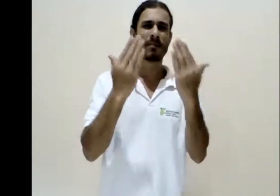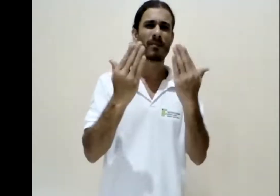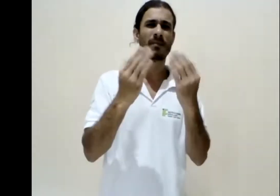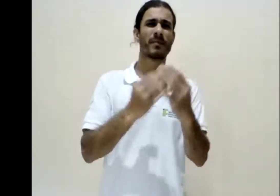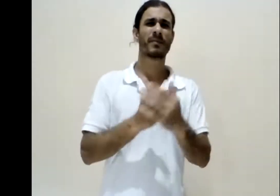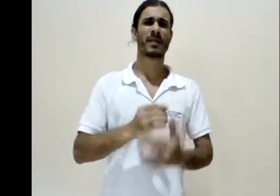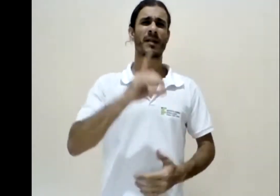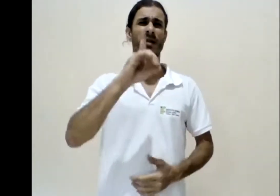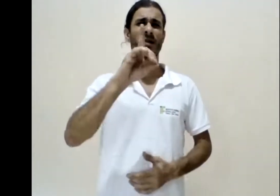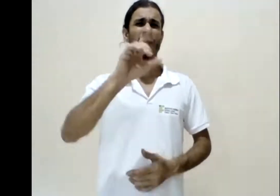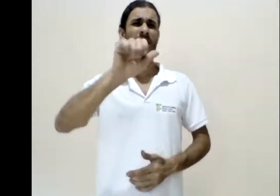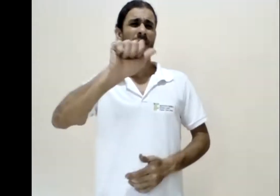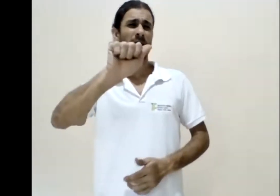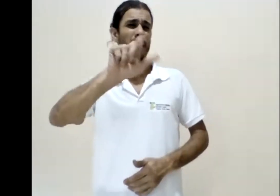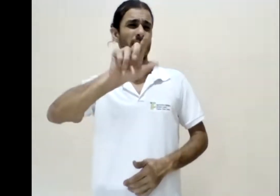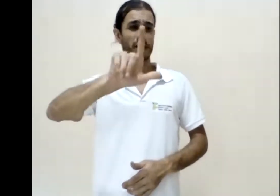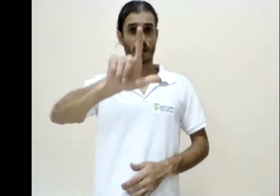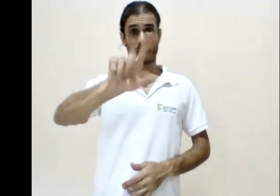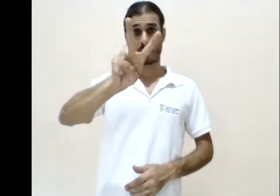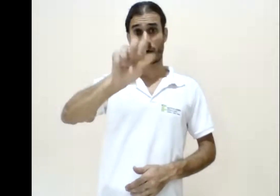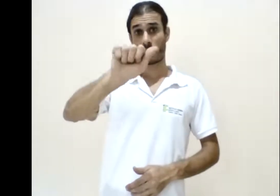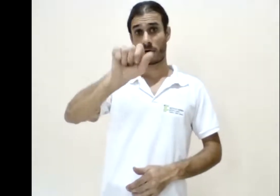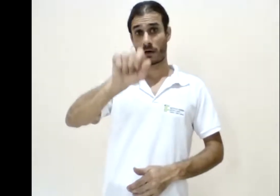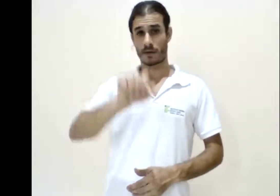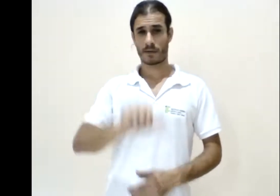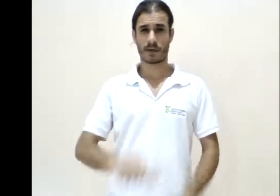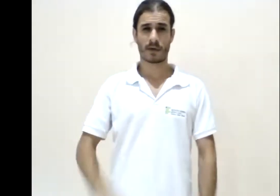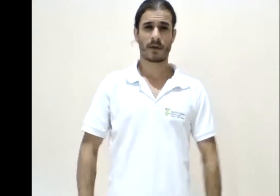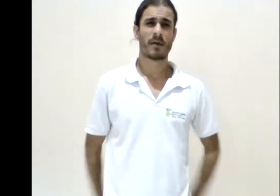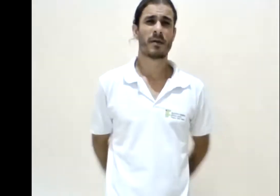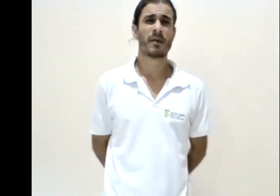Parabéns, Evandro. Depois a gente abre uma conversa.